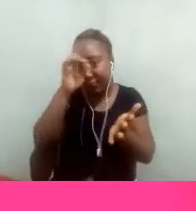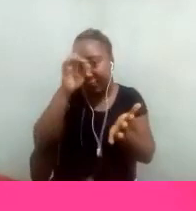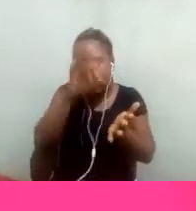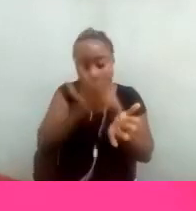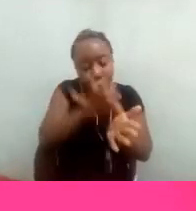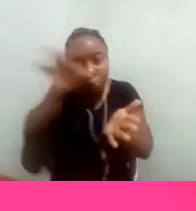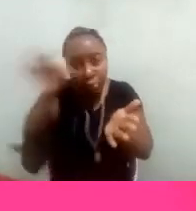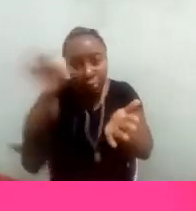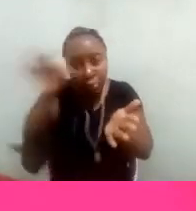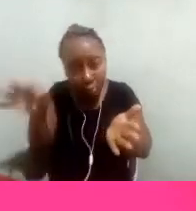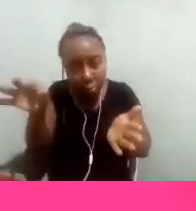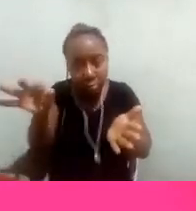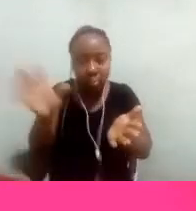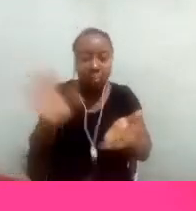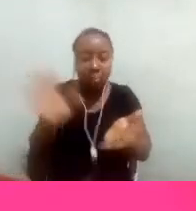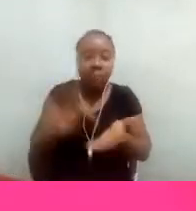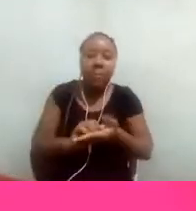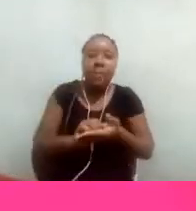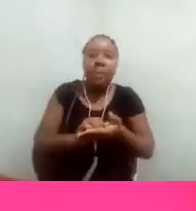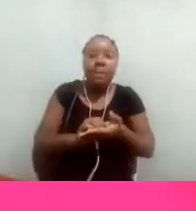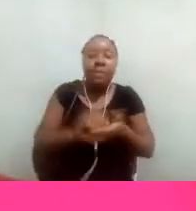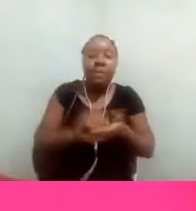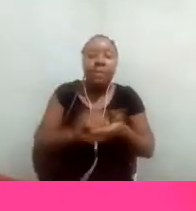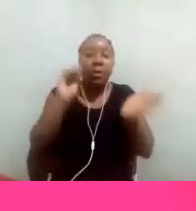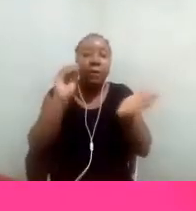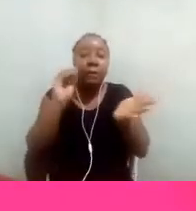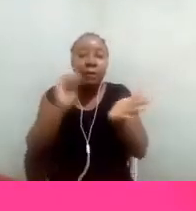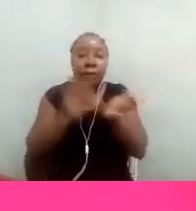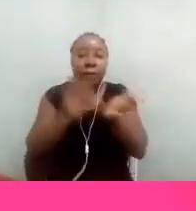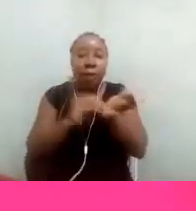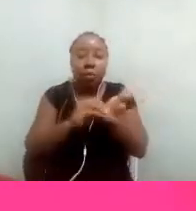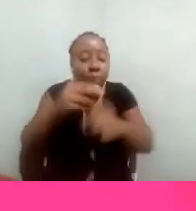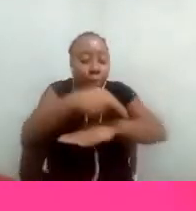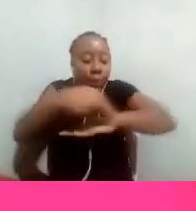no caso, faltou cortar um pedacinho aqui, ó.